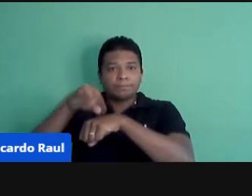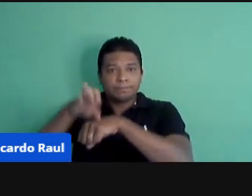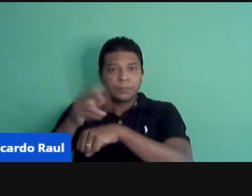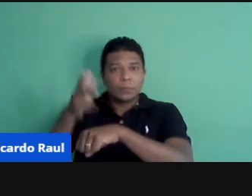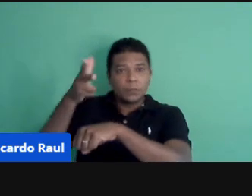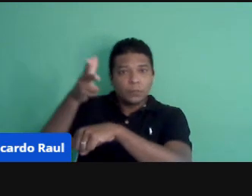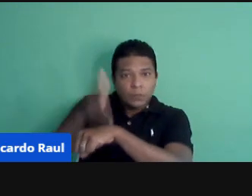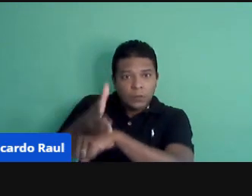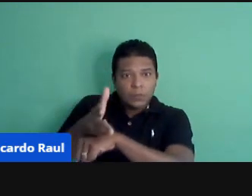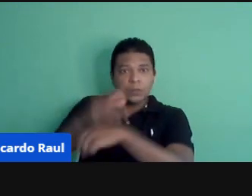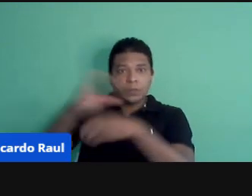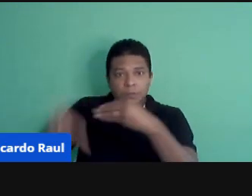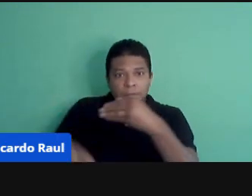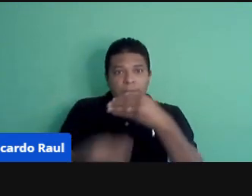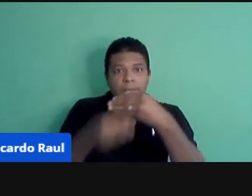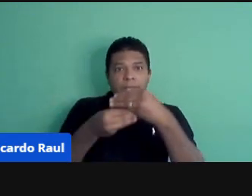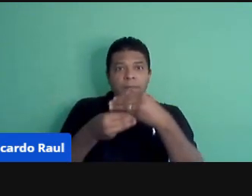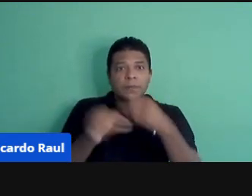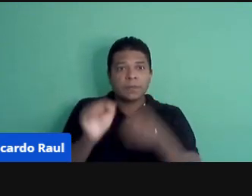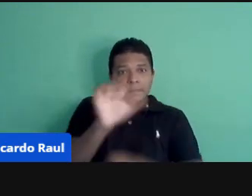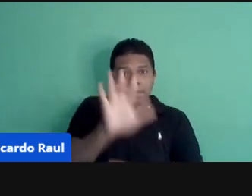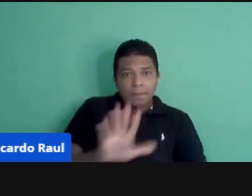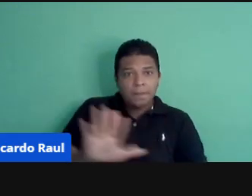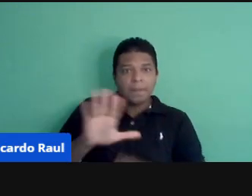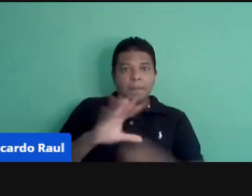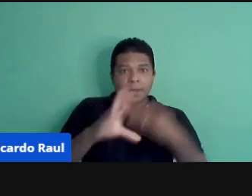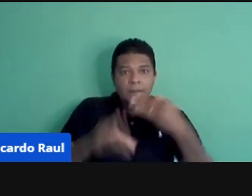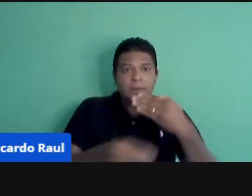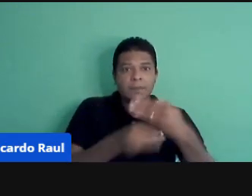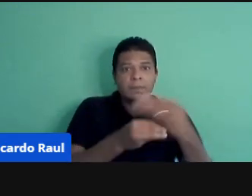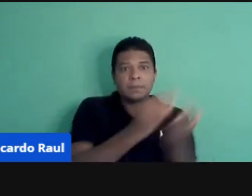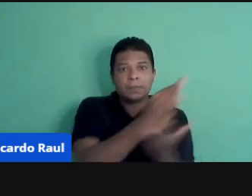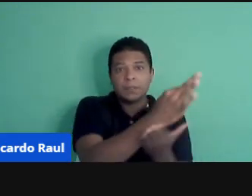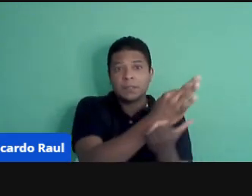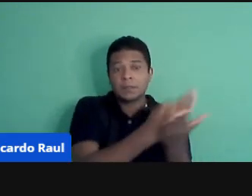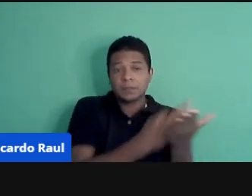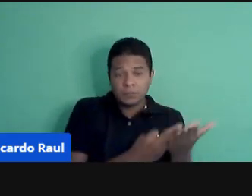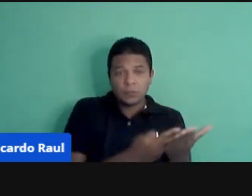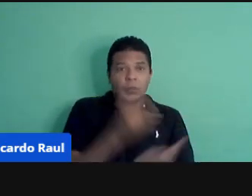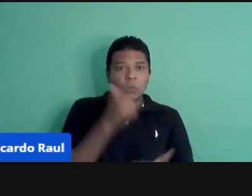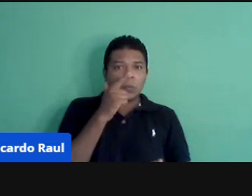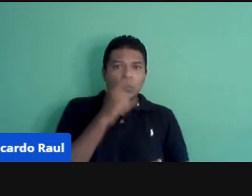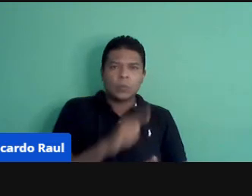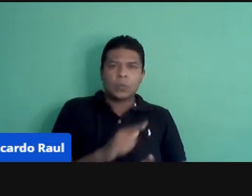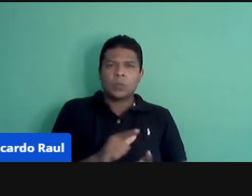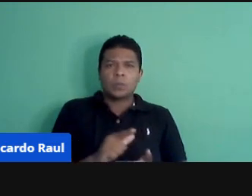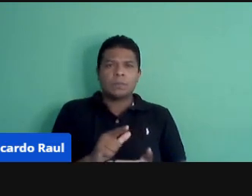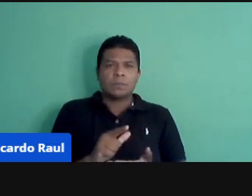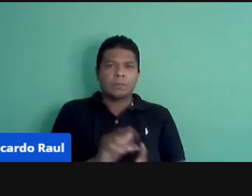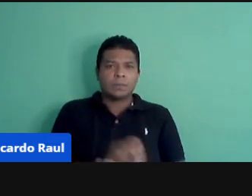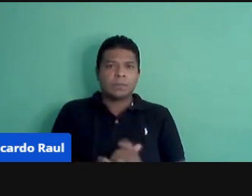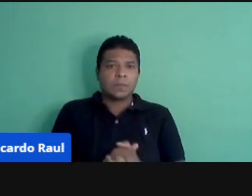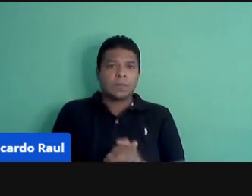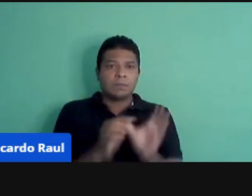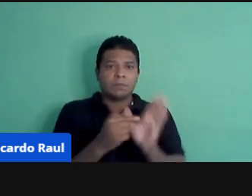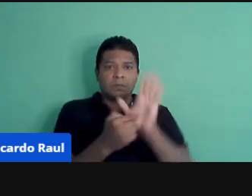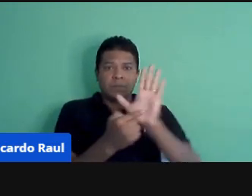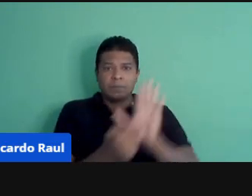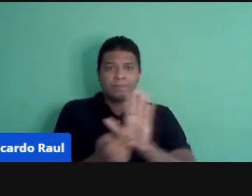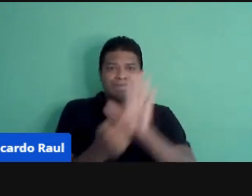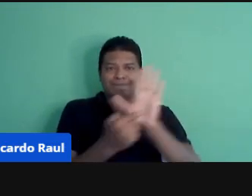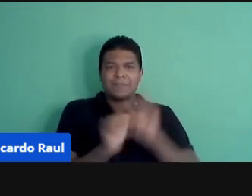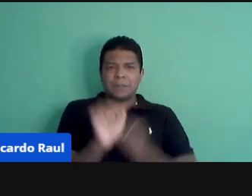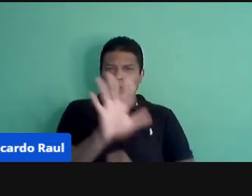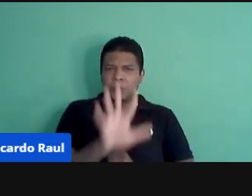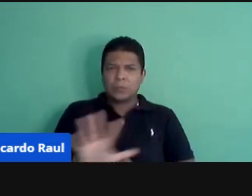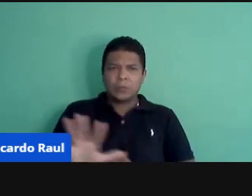conseguimos incluir imagens, conseguimos colocar texto, conseguimos... Uso muito o recurso das imagens nas questões,